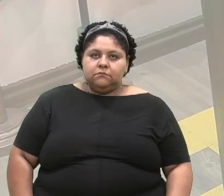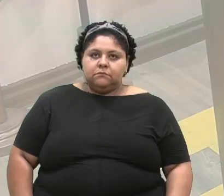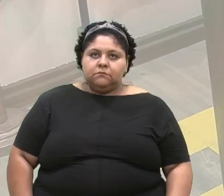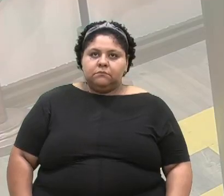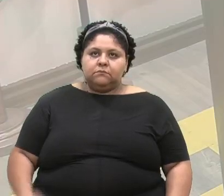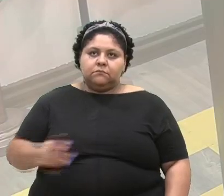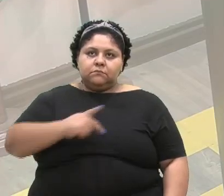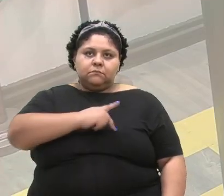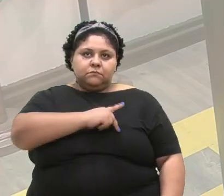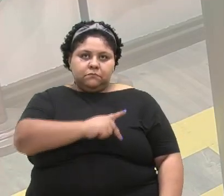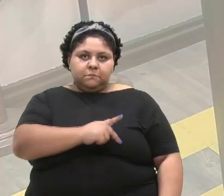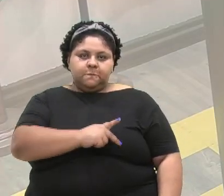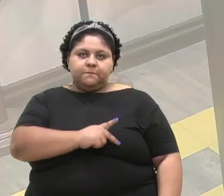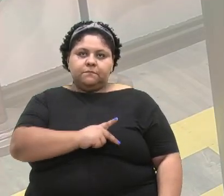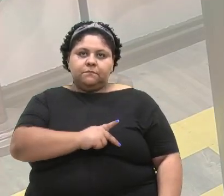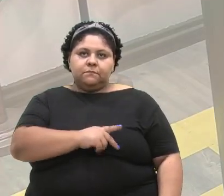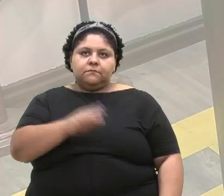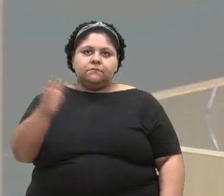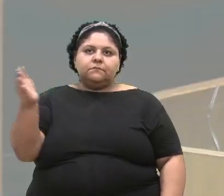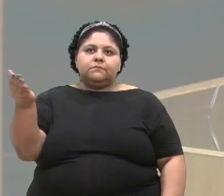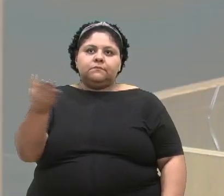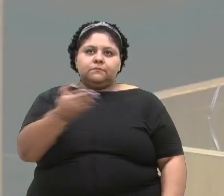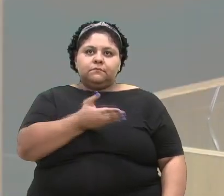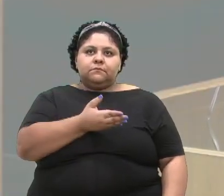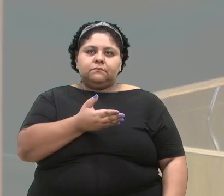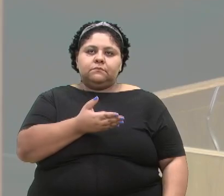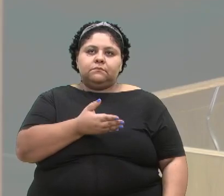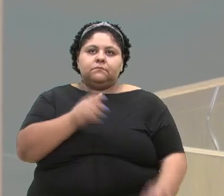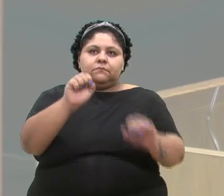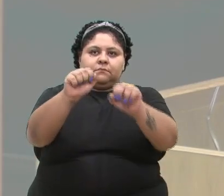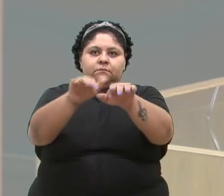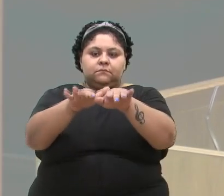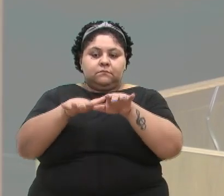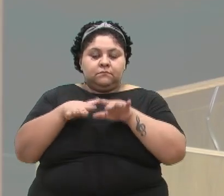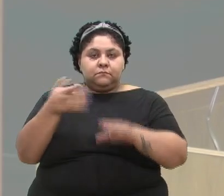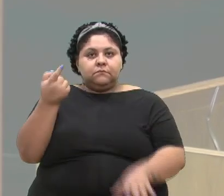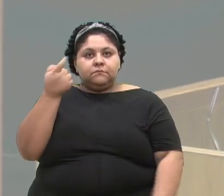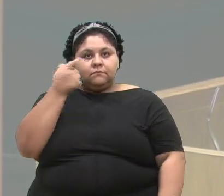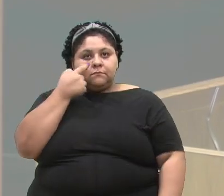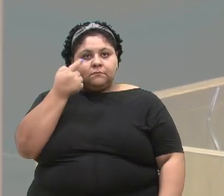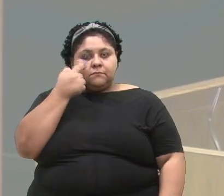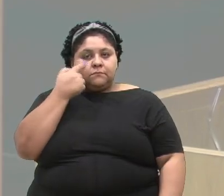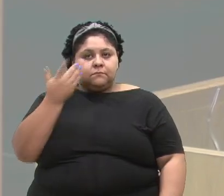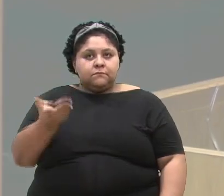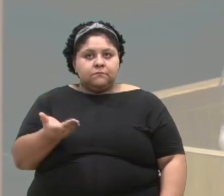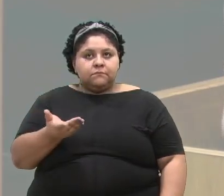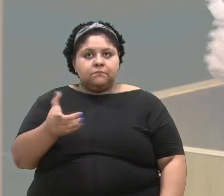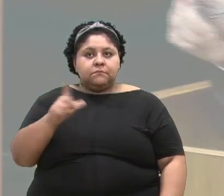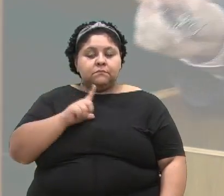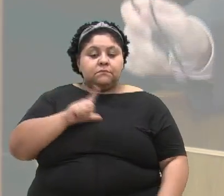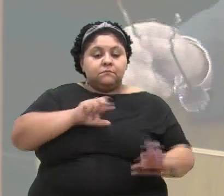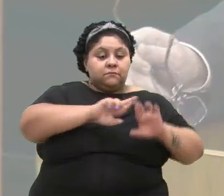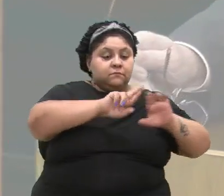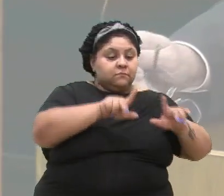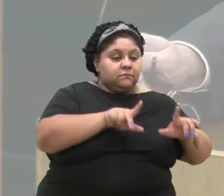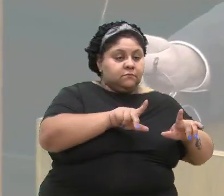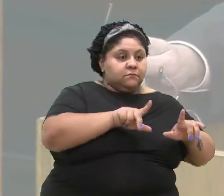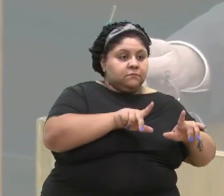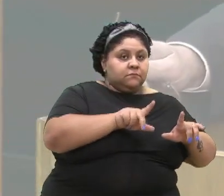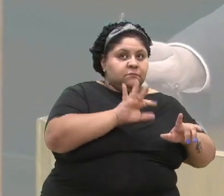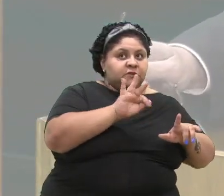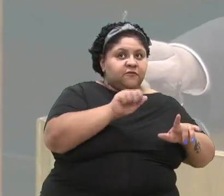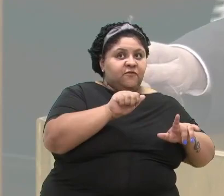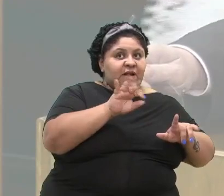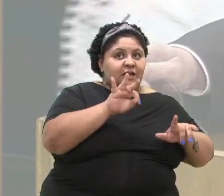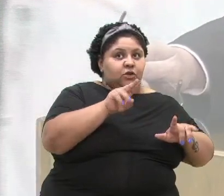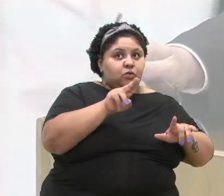senhora presidente, caros colegas, plateia que nos assiste. Existe uma diferença entre faturamento e lucro.